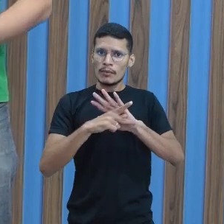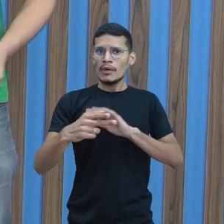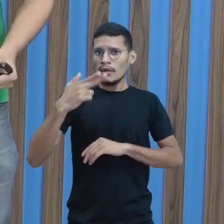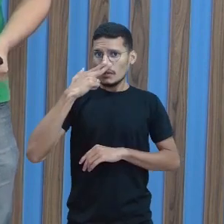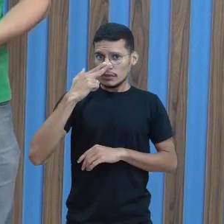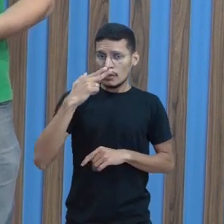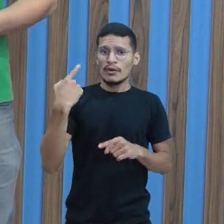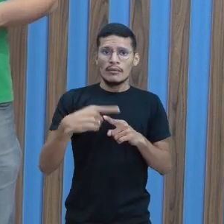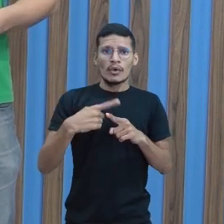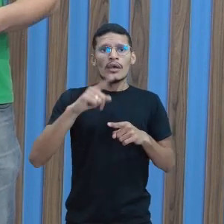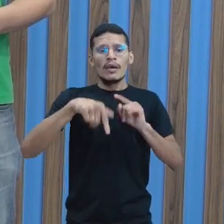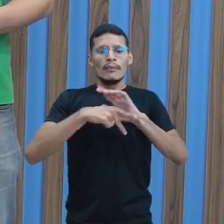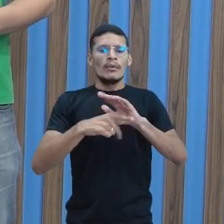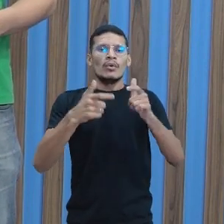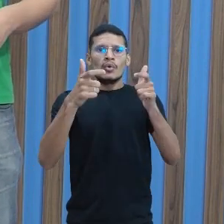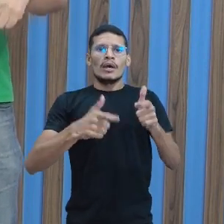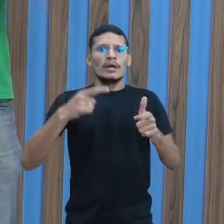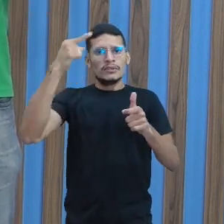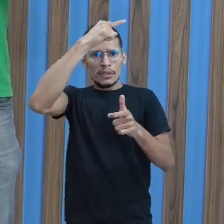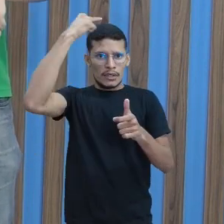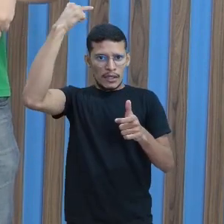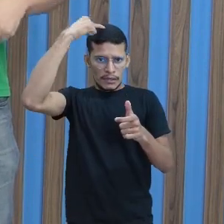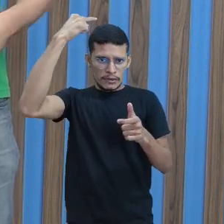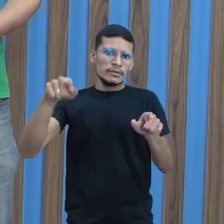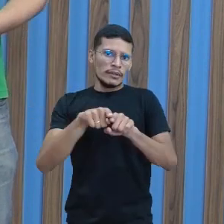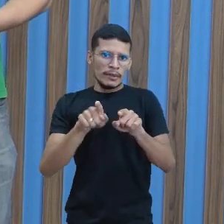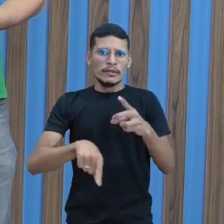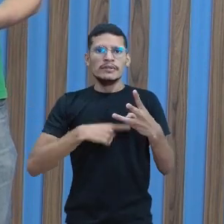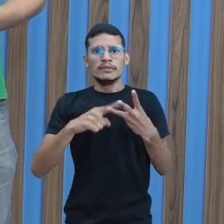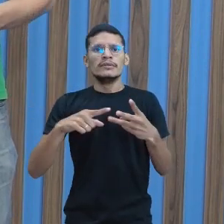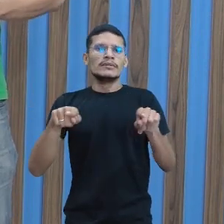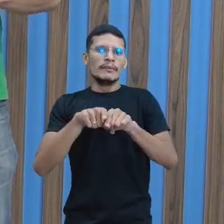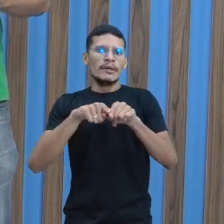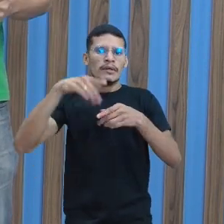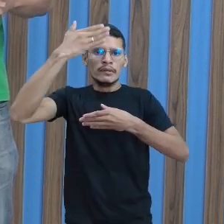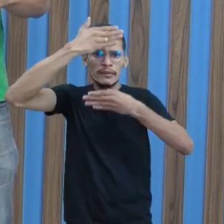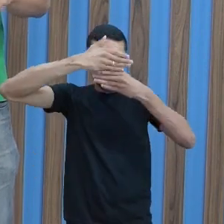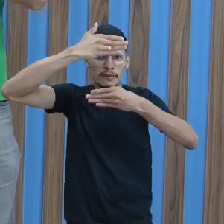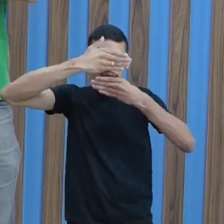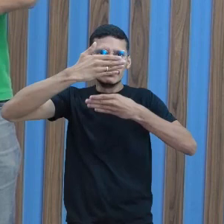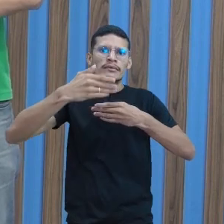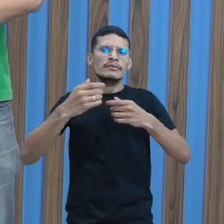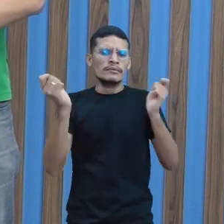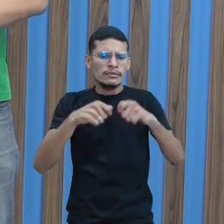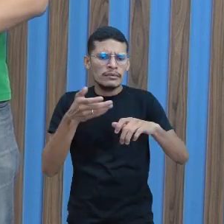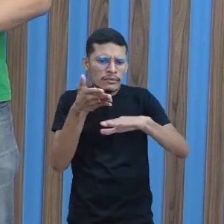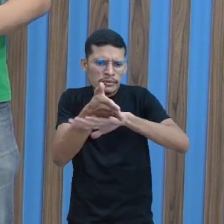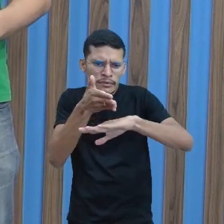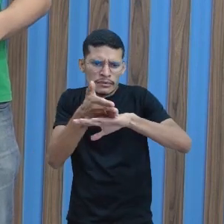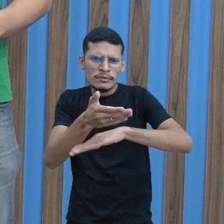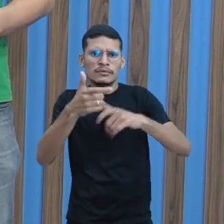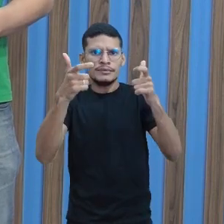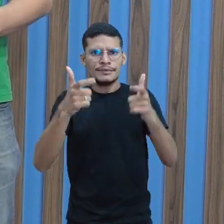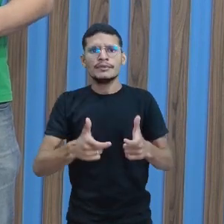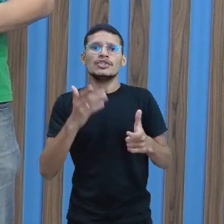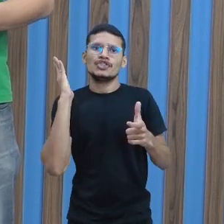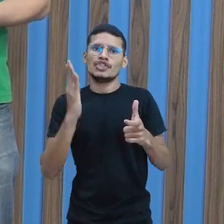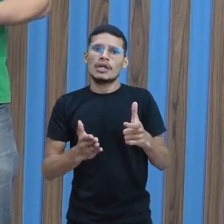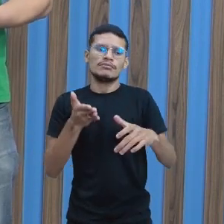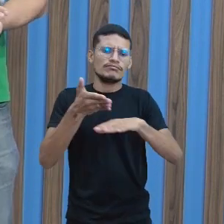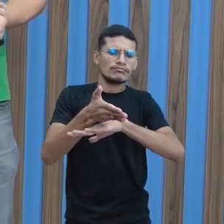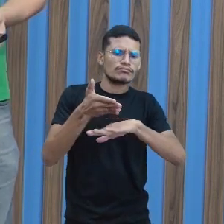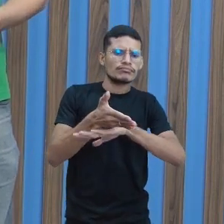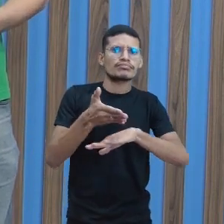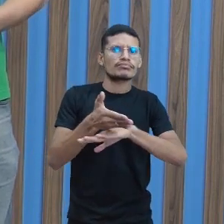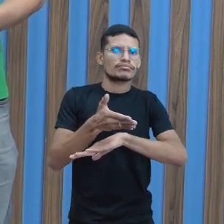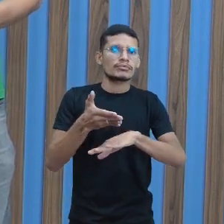considerar um território sagrado também, e pelos muçulmanos, né, que ocupavam esse território, enfim,